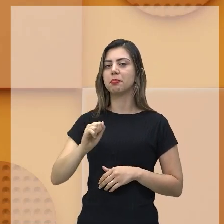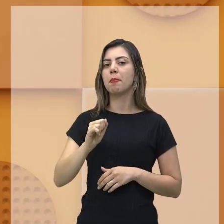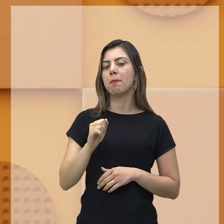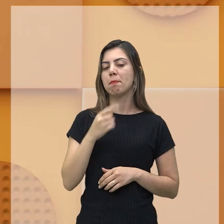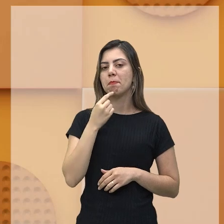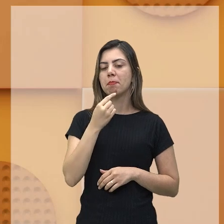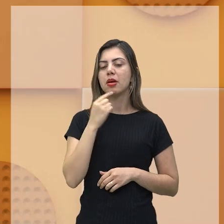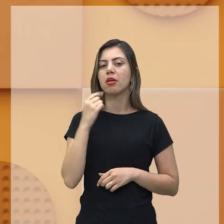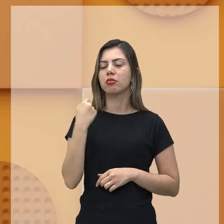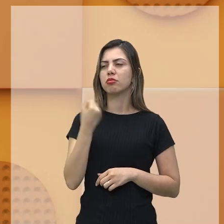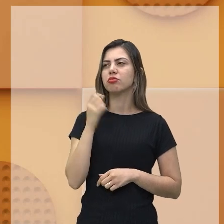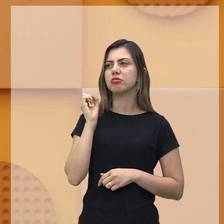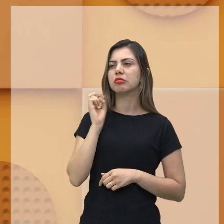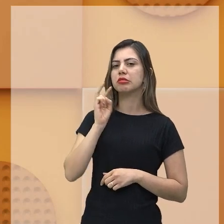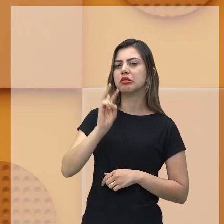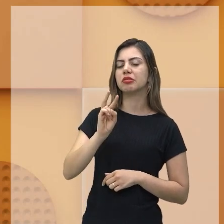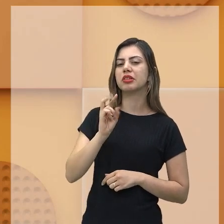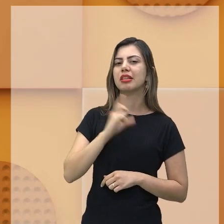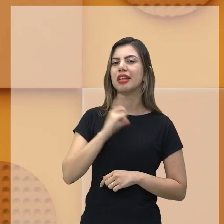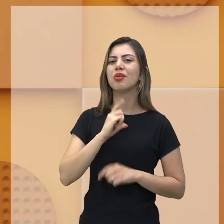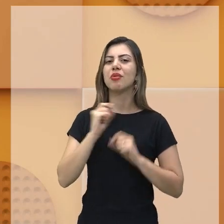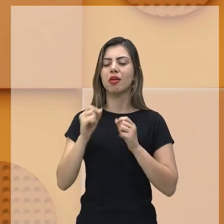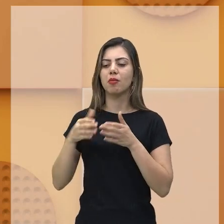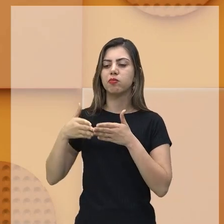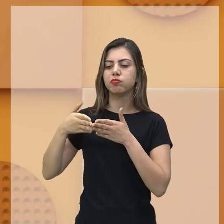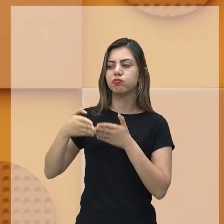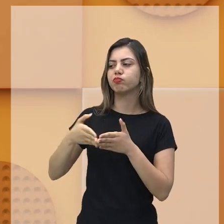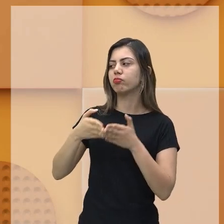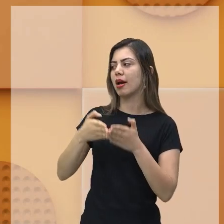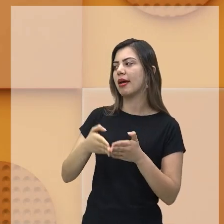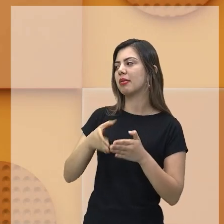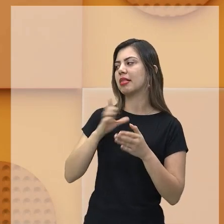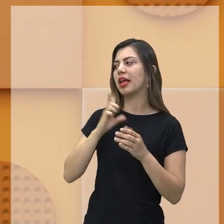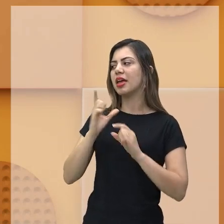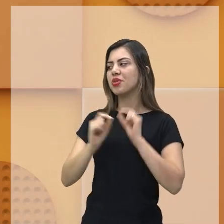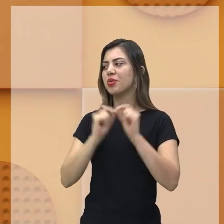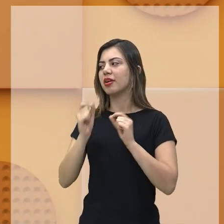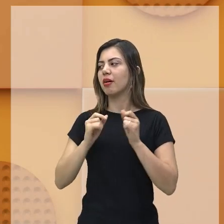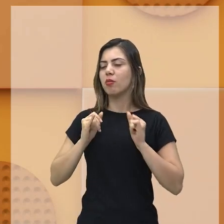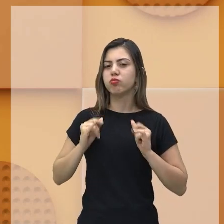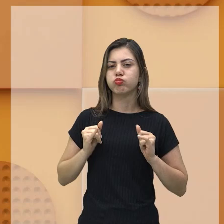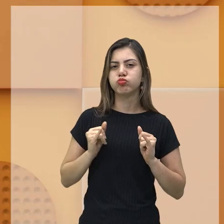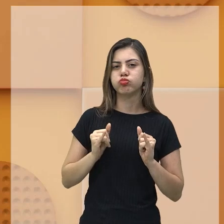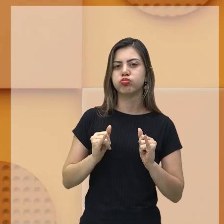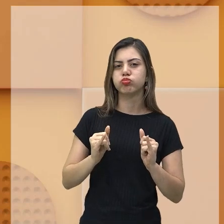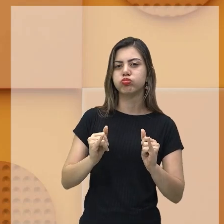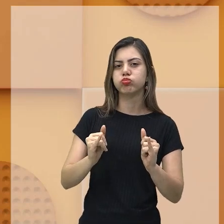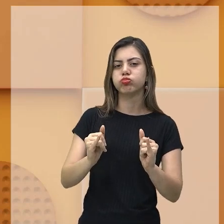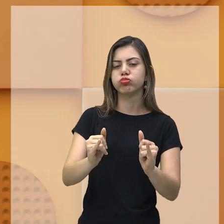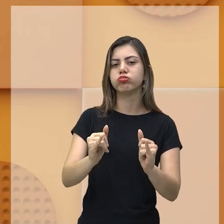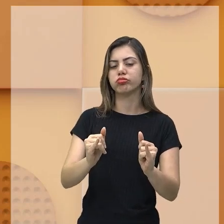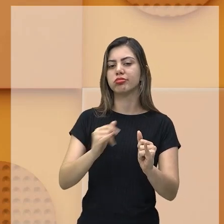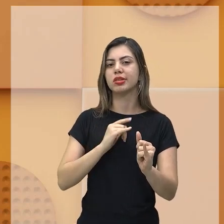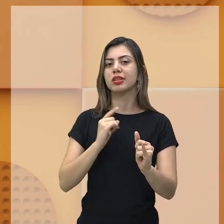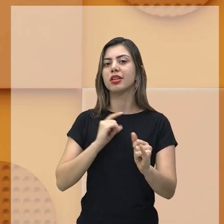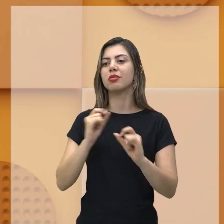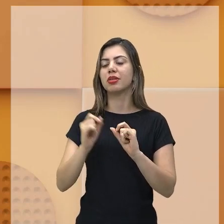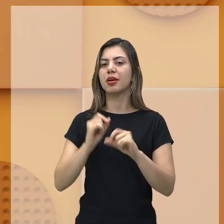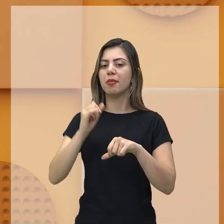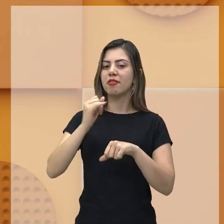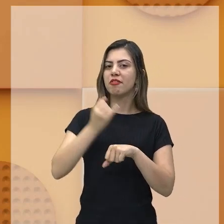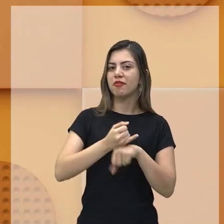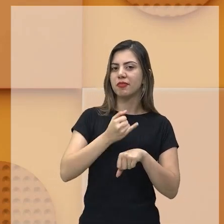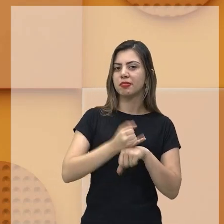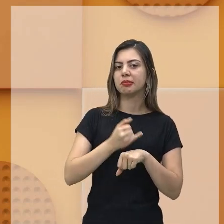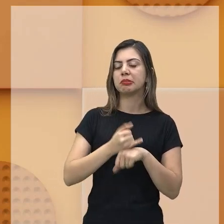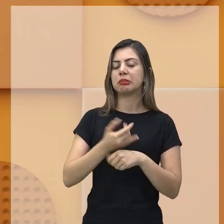você visualizar algumas balsas que são de mineradores, que muitas vezes adentram o território